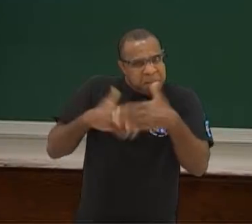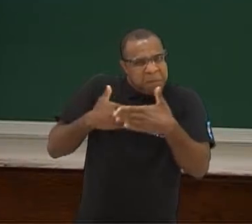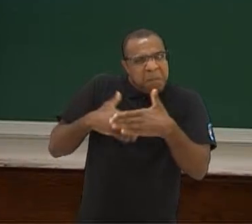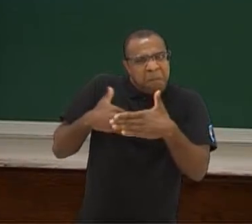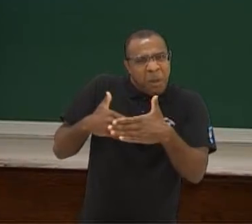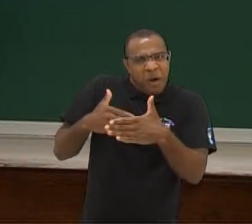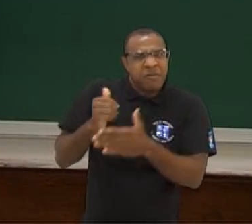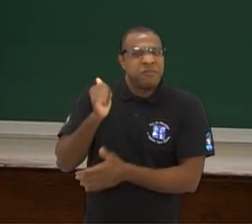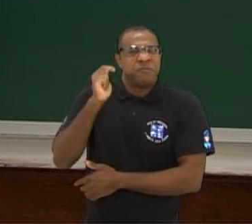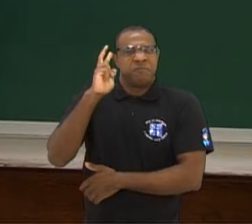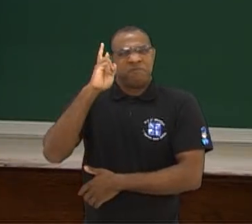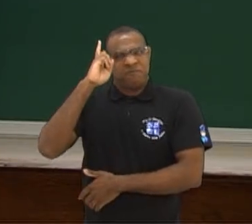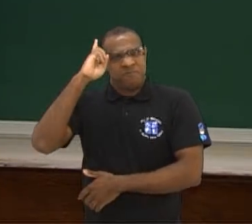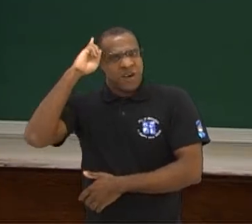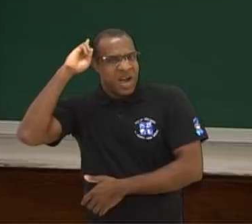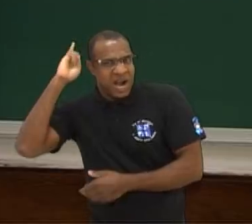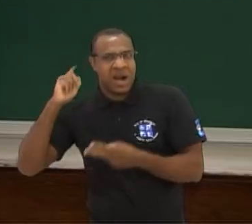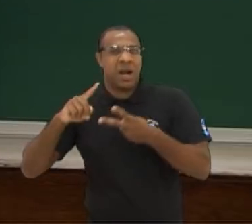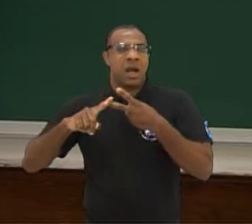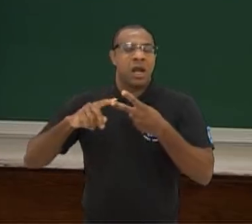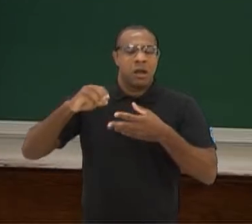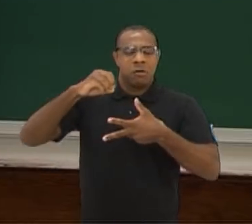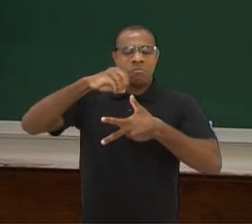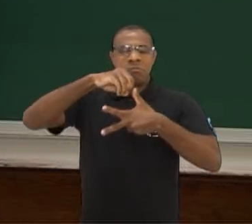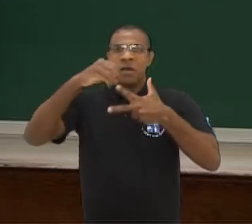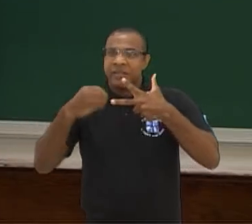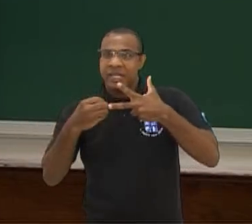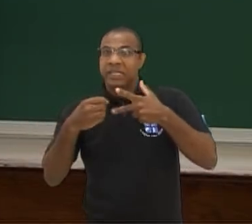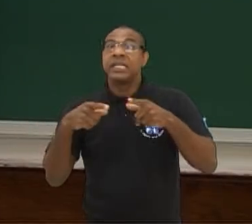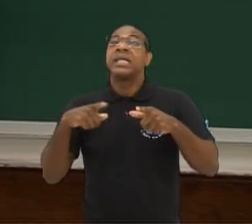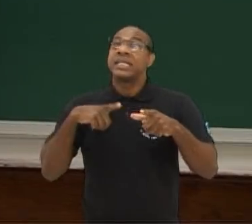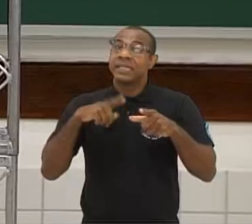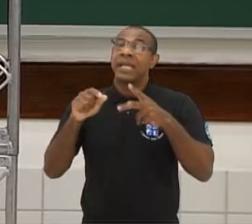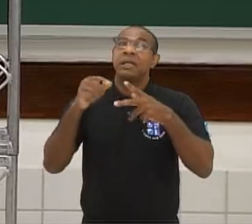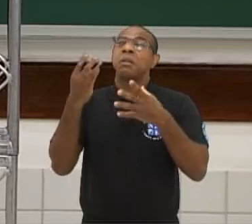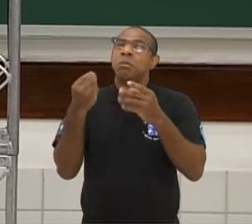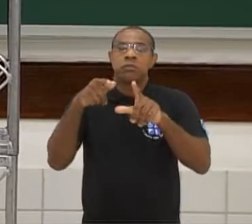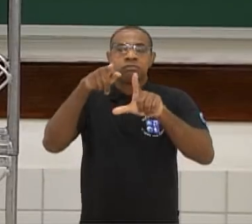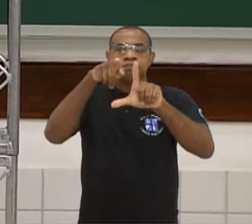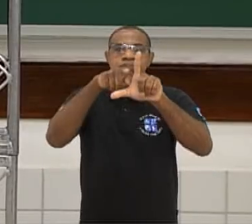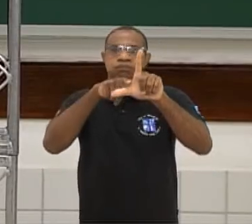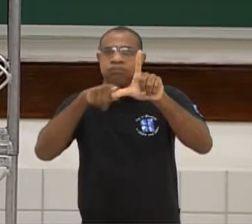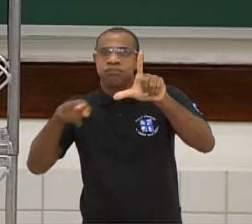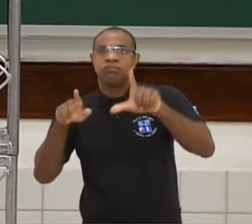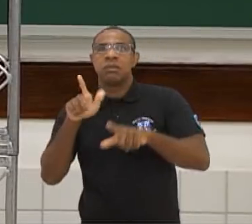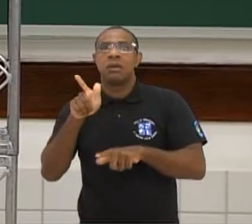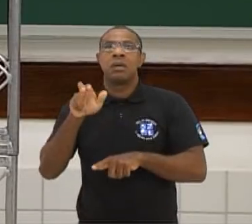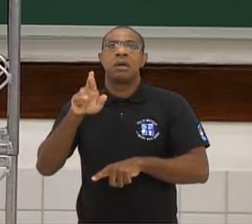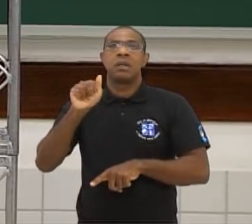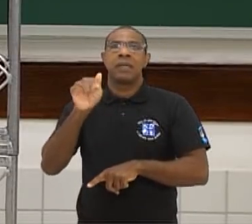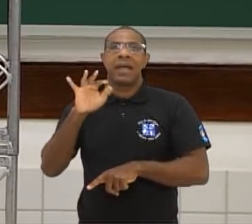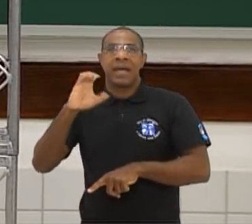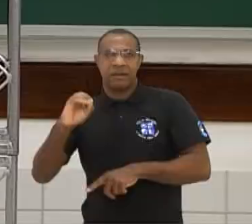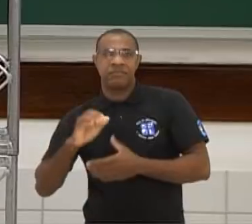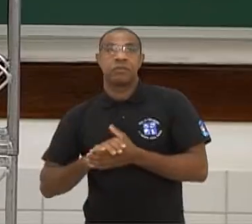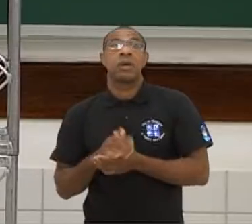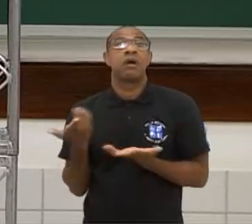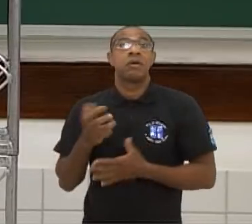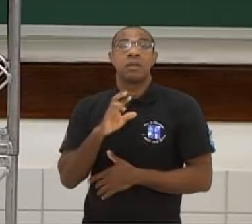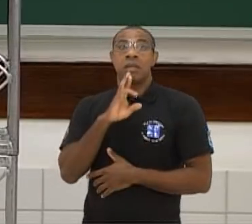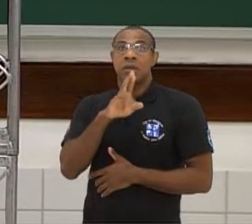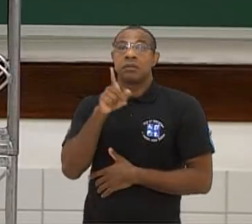gosta muito de análise gráfica. E eu também gosto de análise gráfica. Então vamos aqui responder a nossa letra